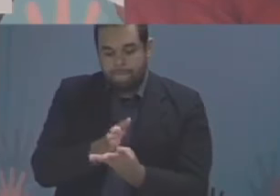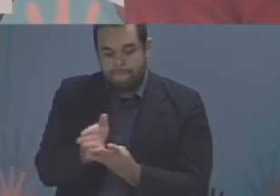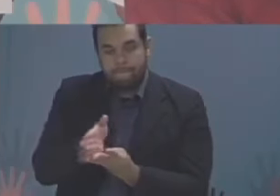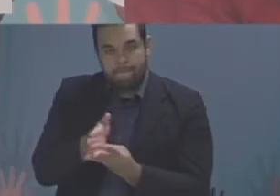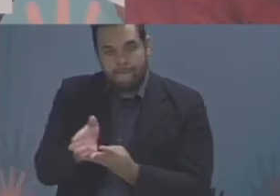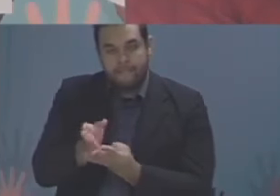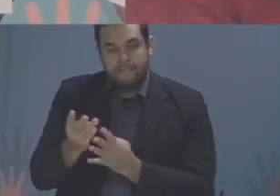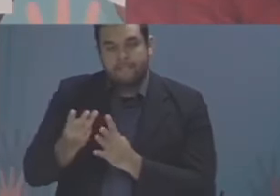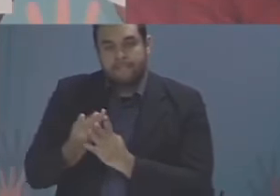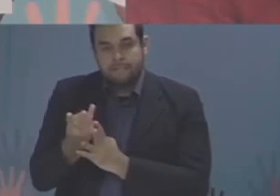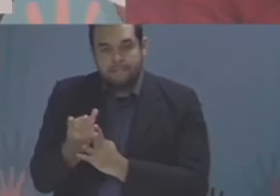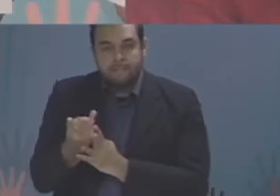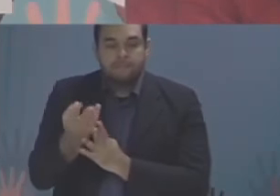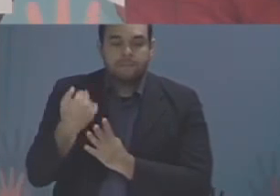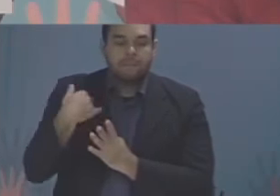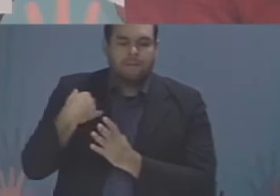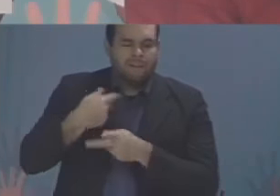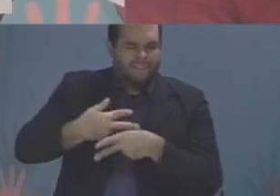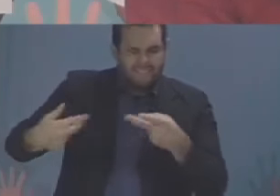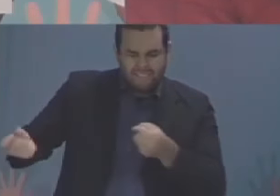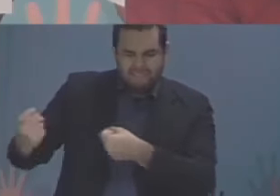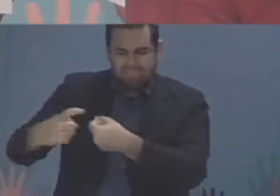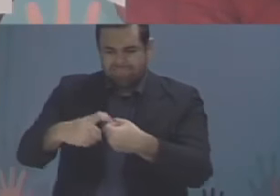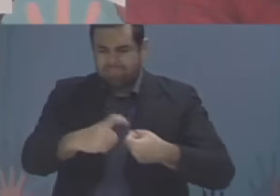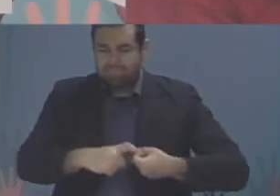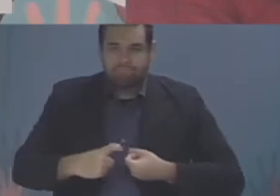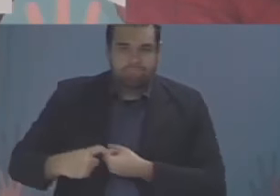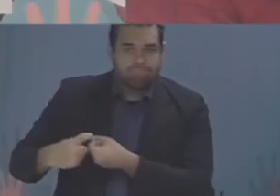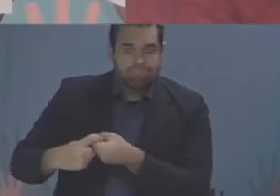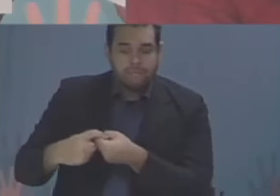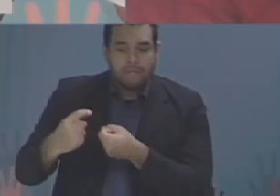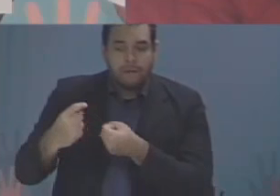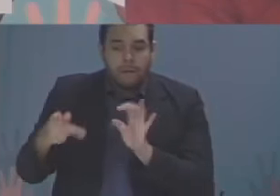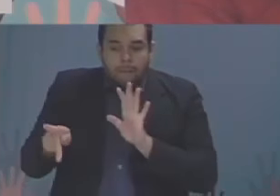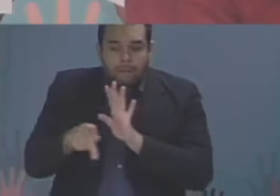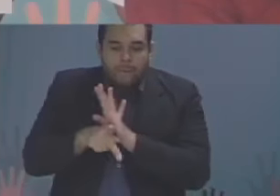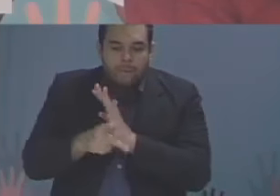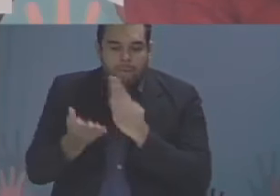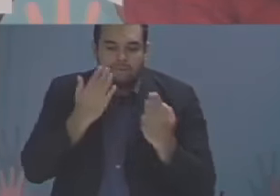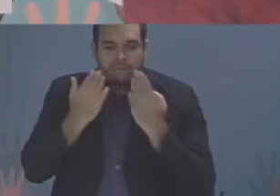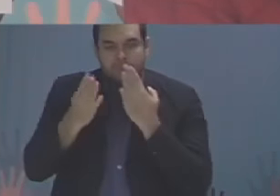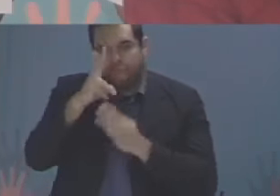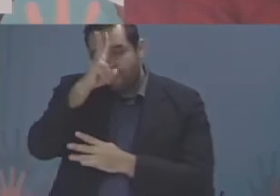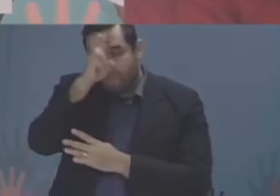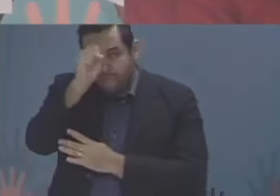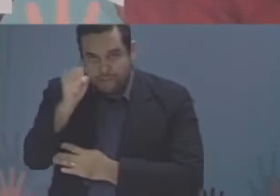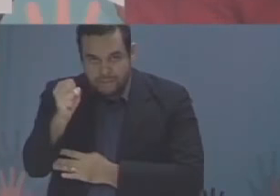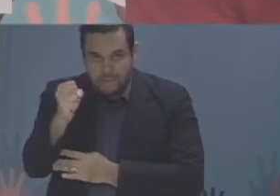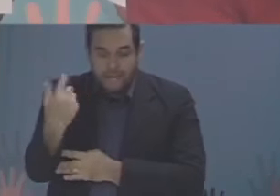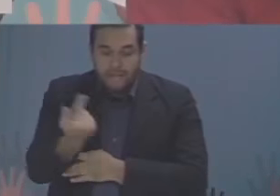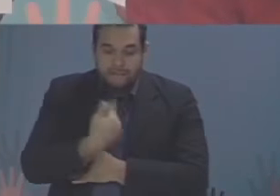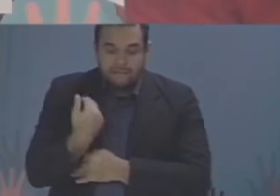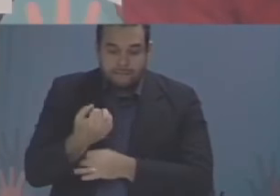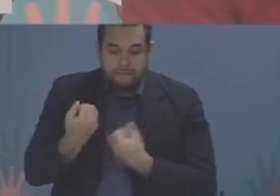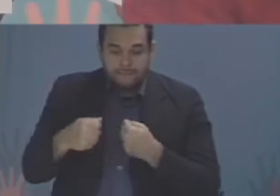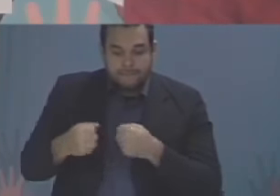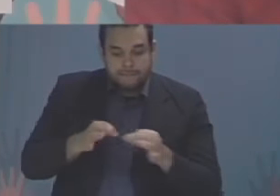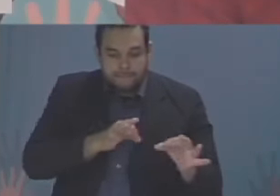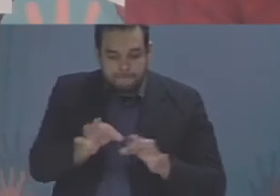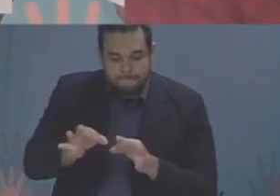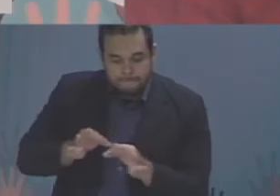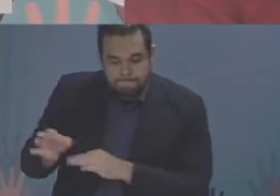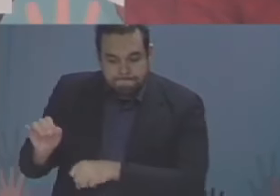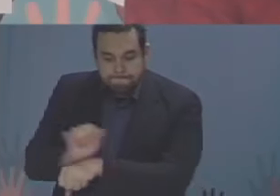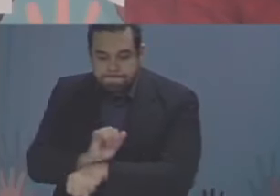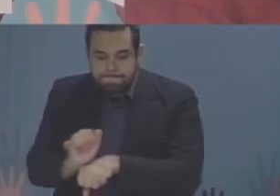para uma psicologia com múltiplas parcerias, para que a psicologia seja realmente forte, é preciso nos articularmos com as